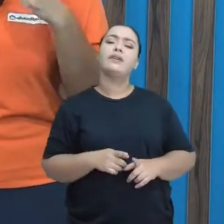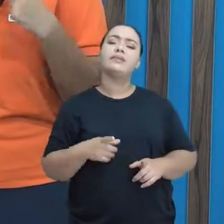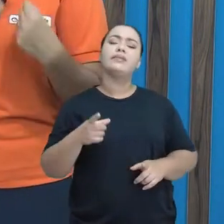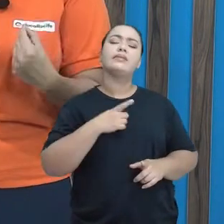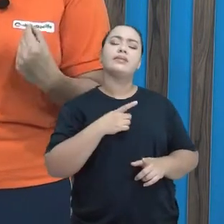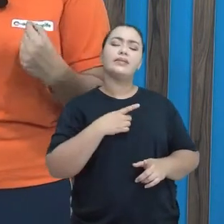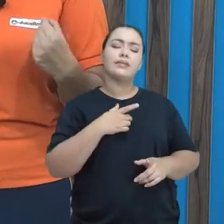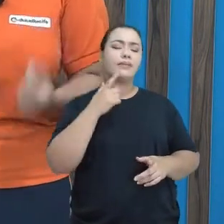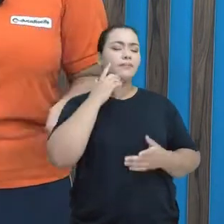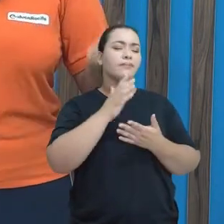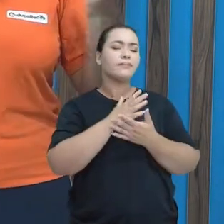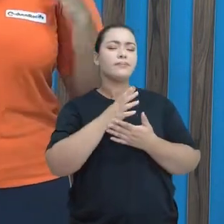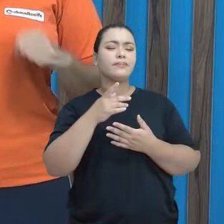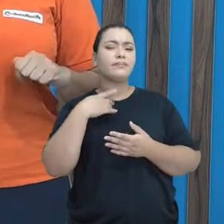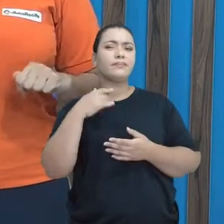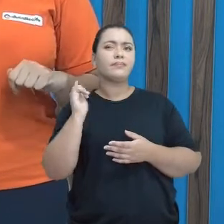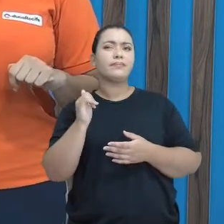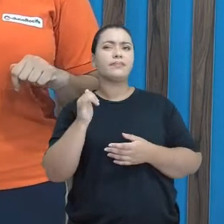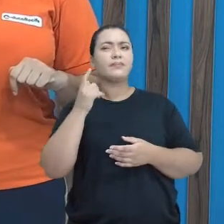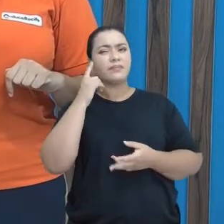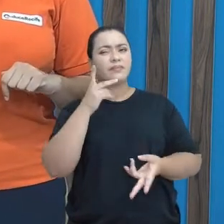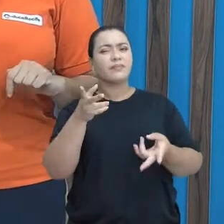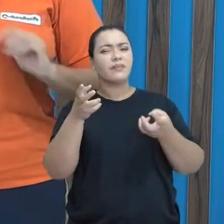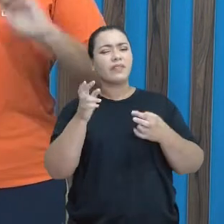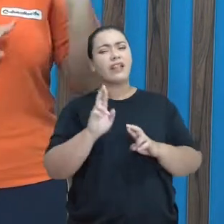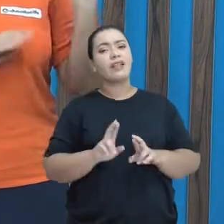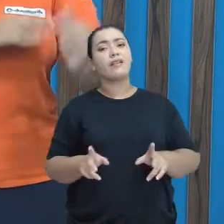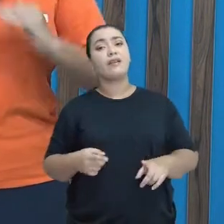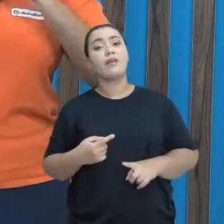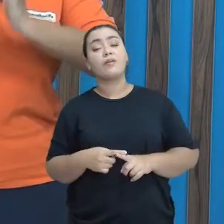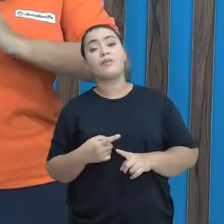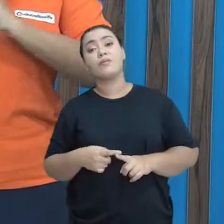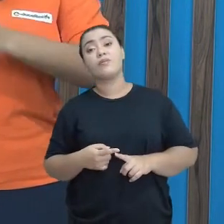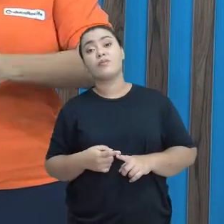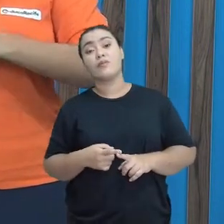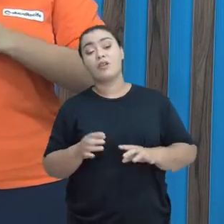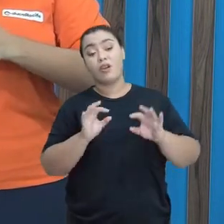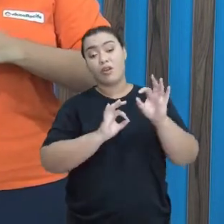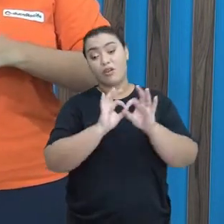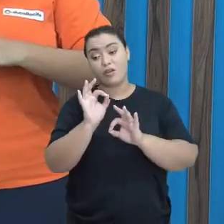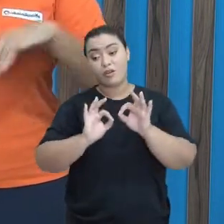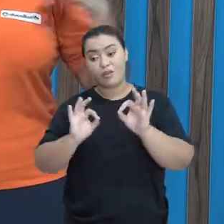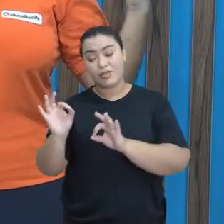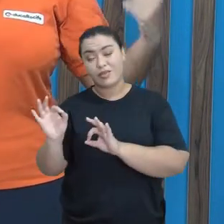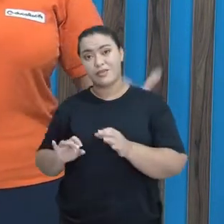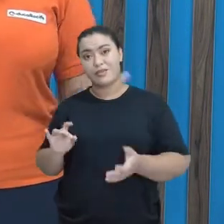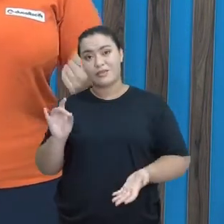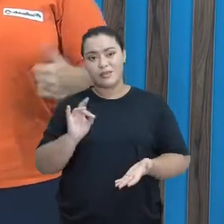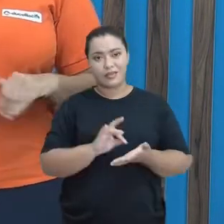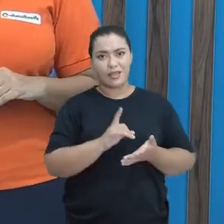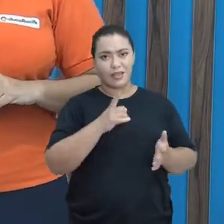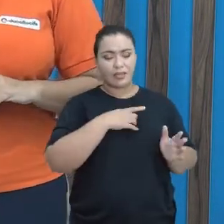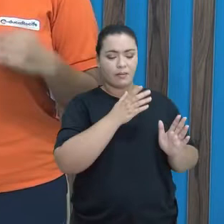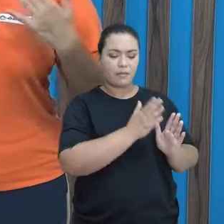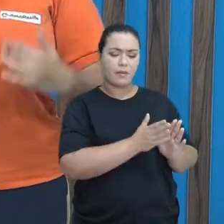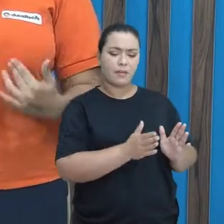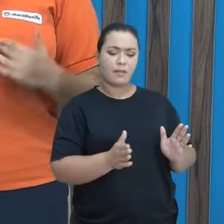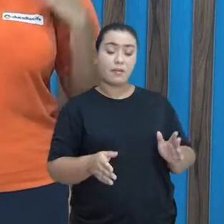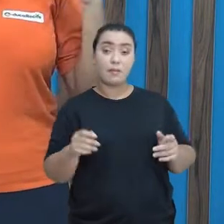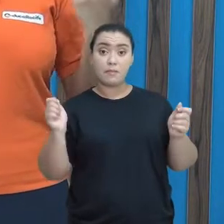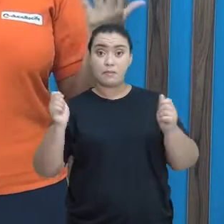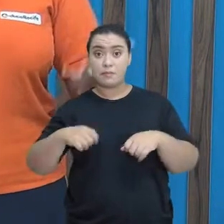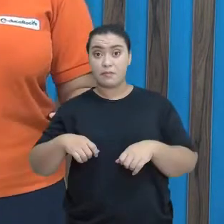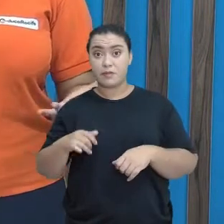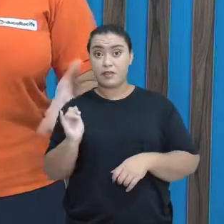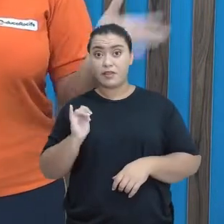percepção um pouco diferente do que a gente viveu, porque ordenar os fatos em uma ordem possível de